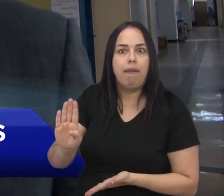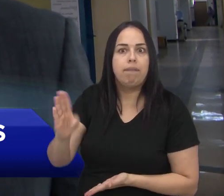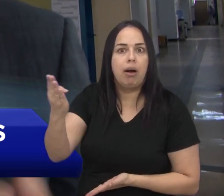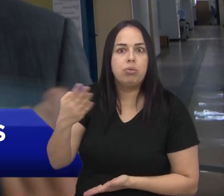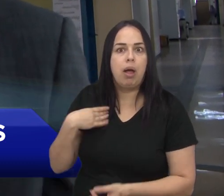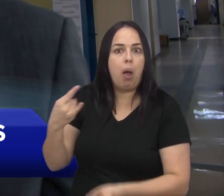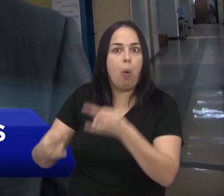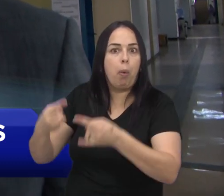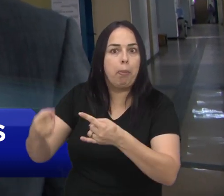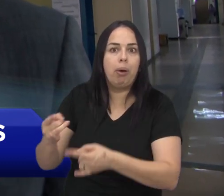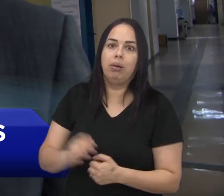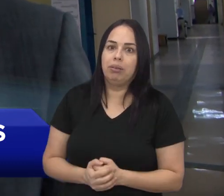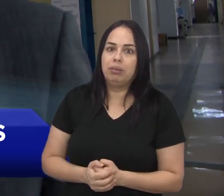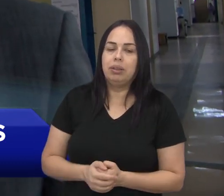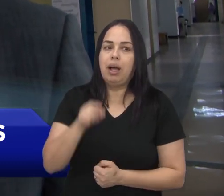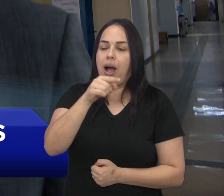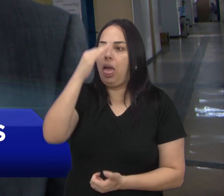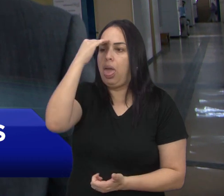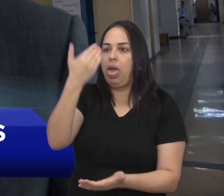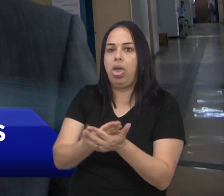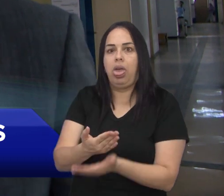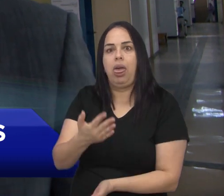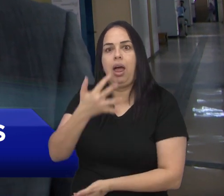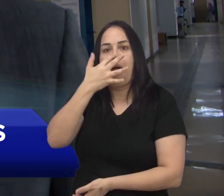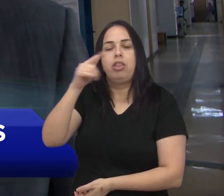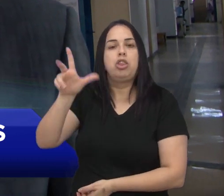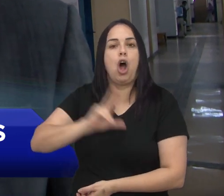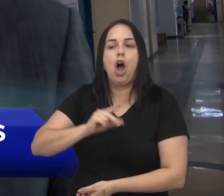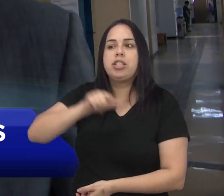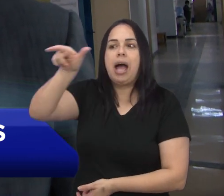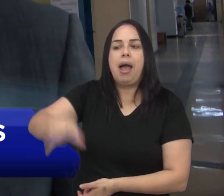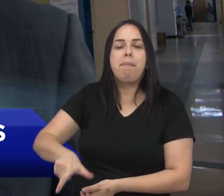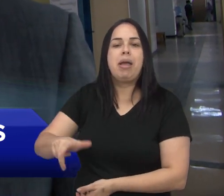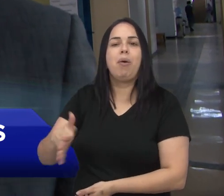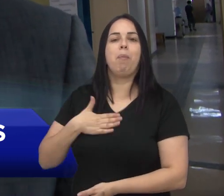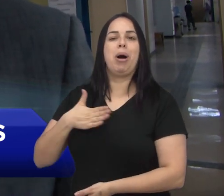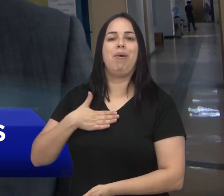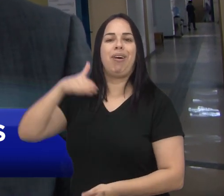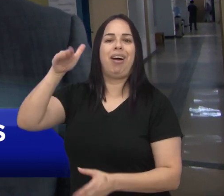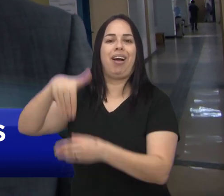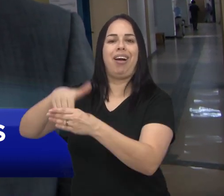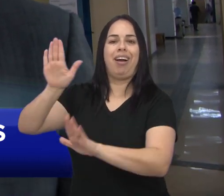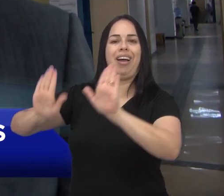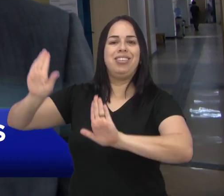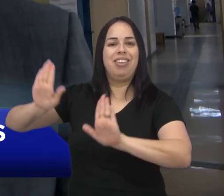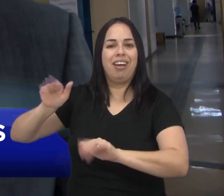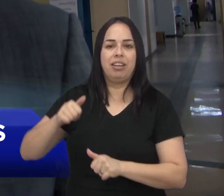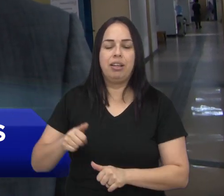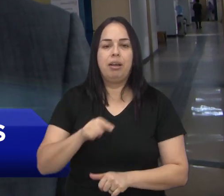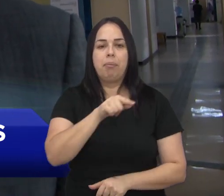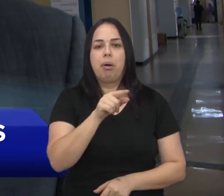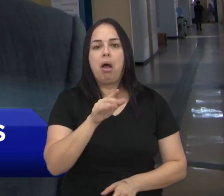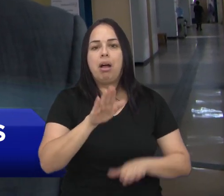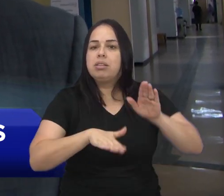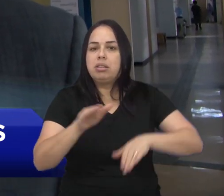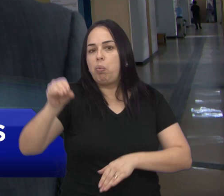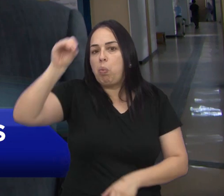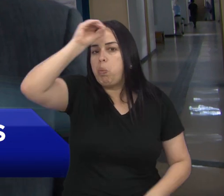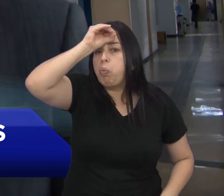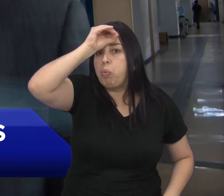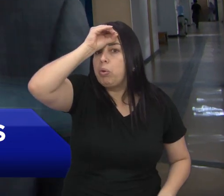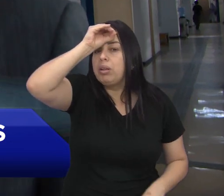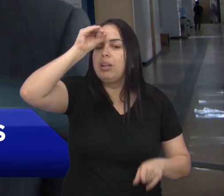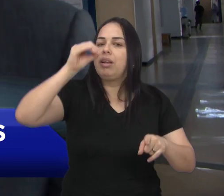perceba que aquela pessoa é um robô e sim acredite que seja o candidato. E por essa sensação